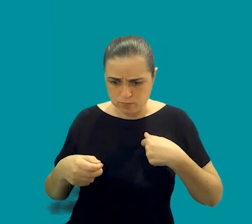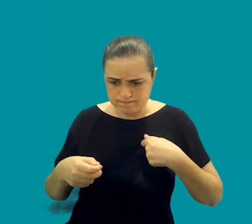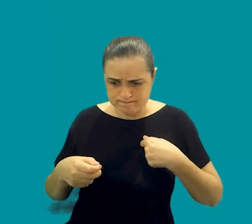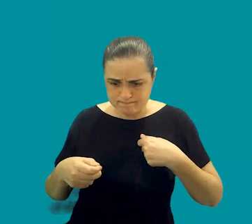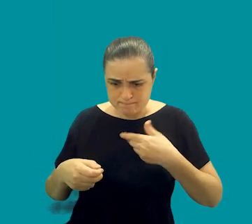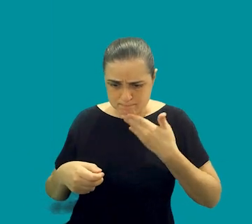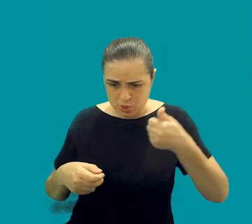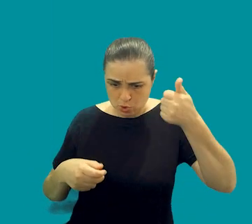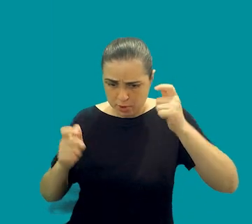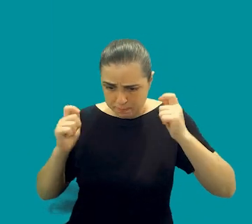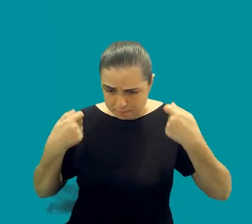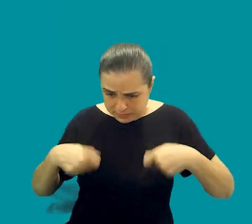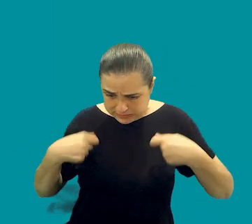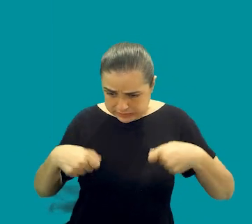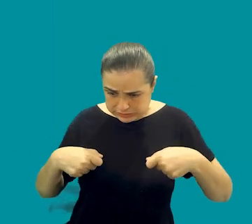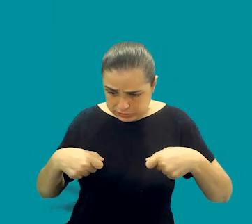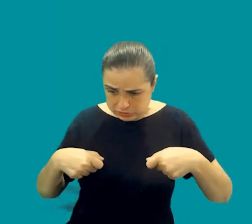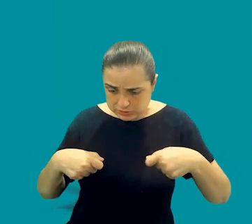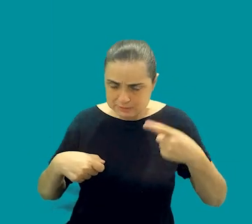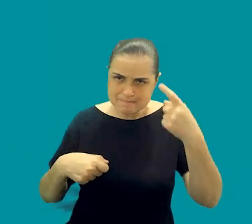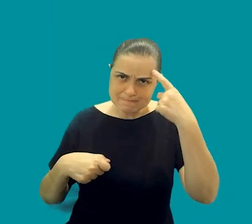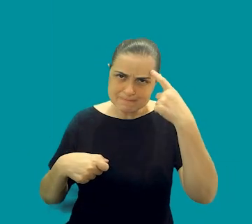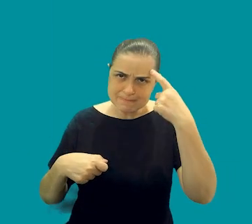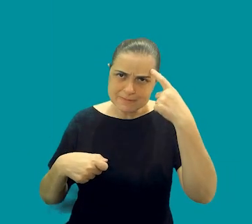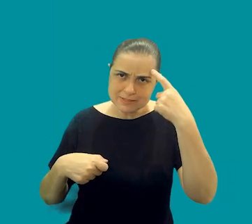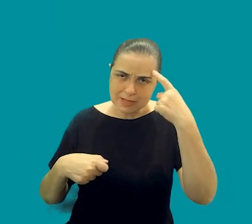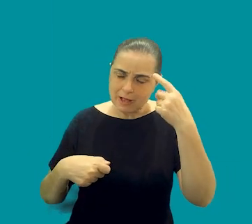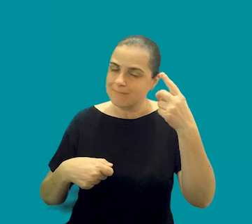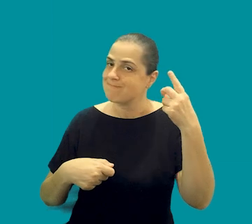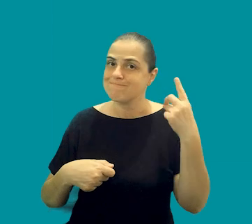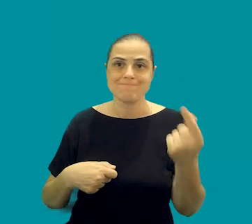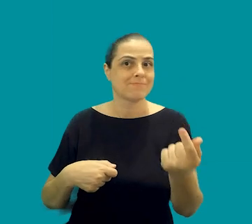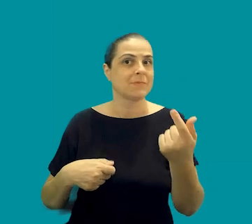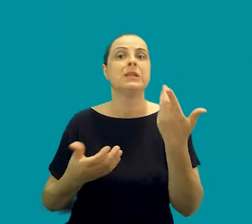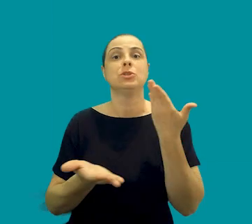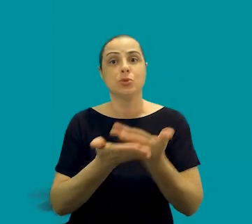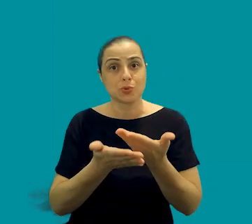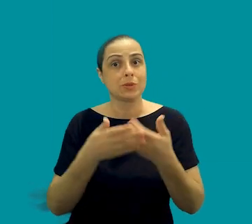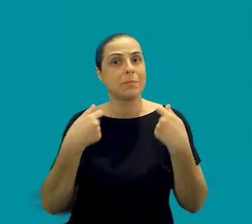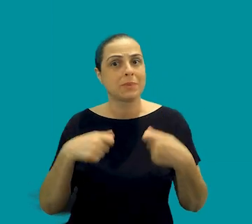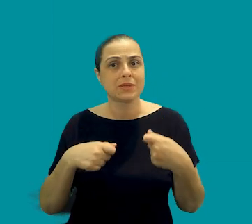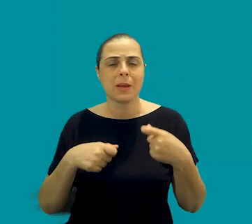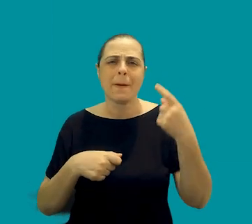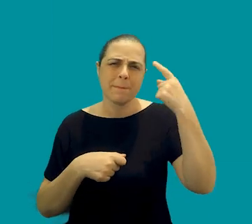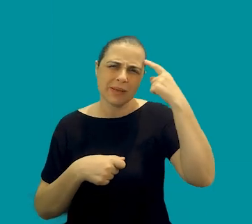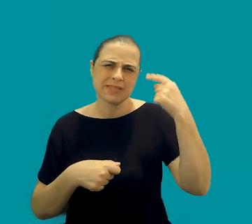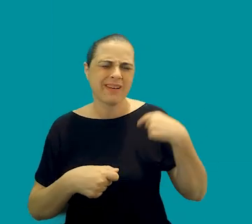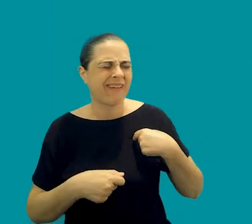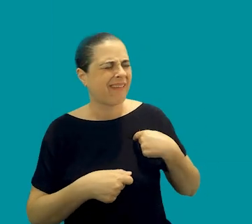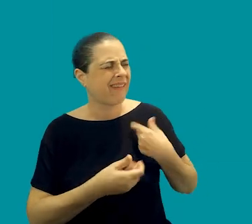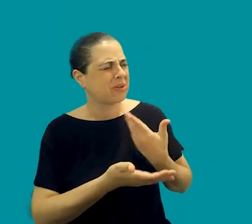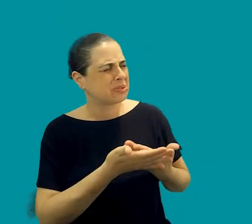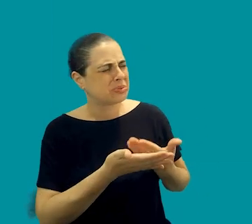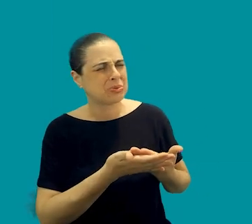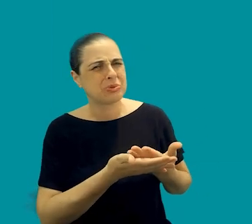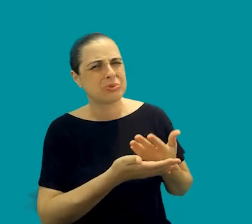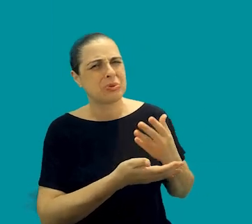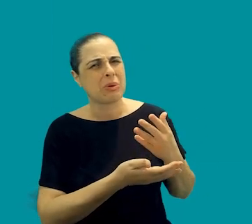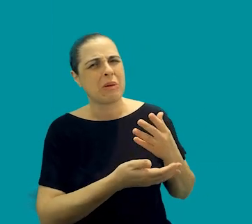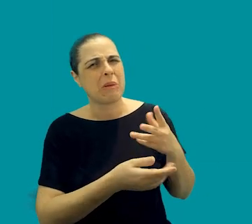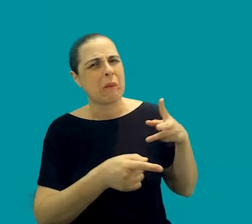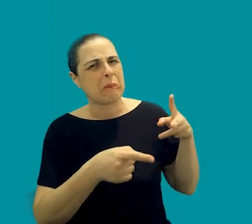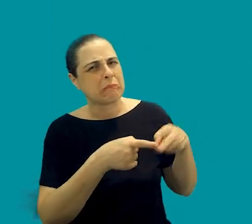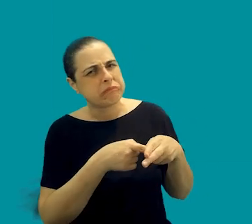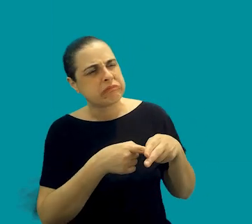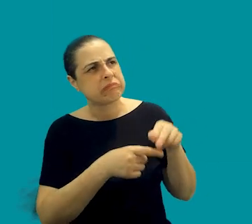né, eles precisam estudar, aí sacam que eles têm que estudar, né? Então, aquela questão da defasagem, vou levar...